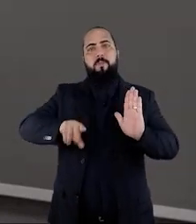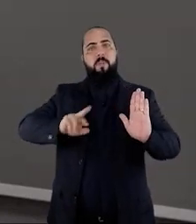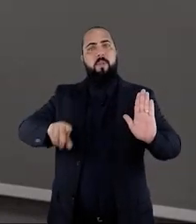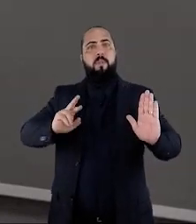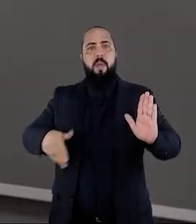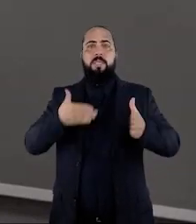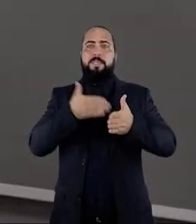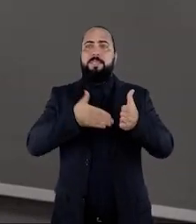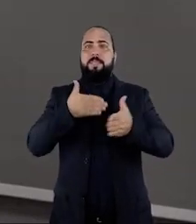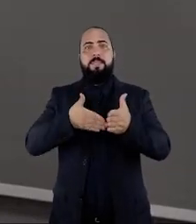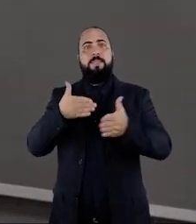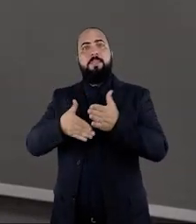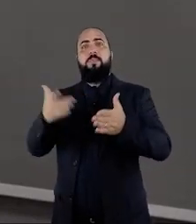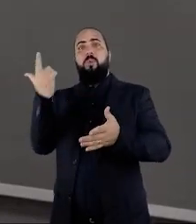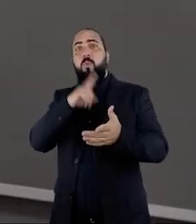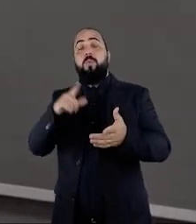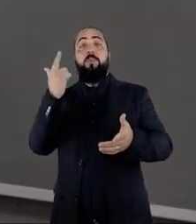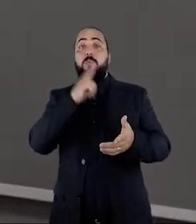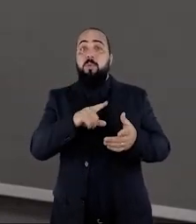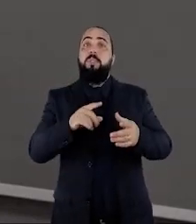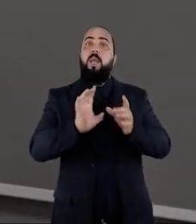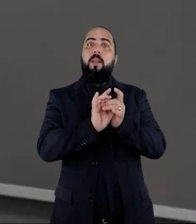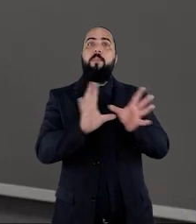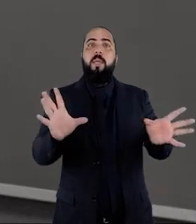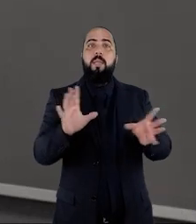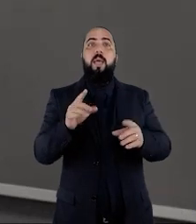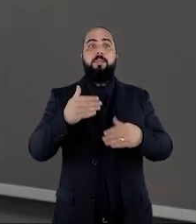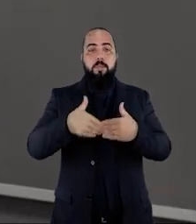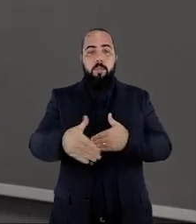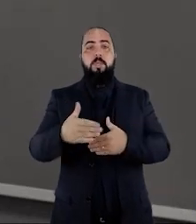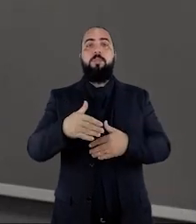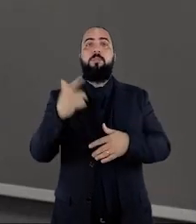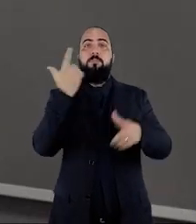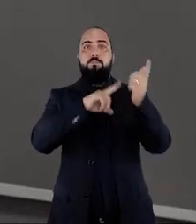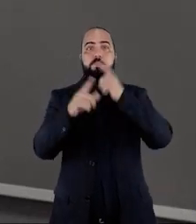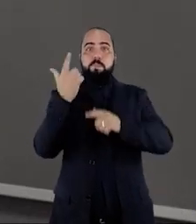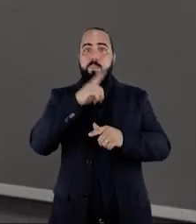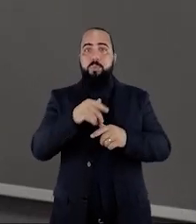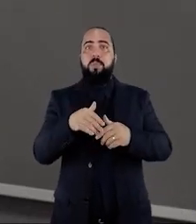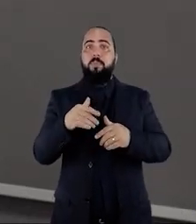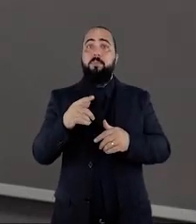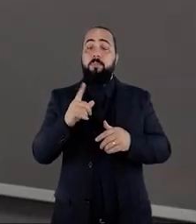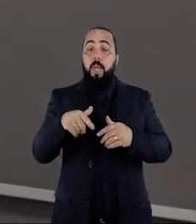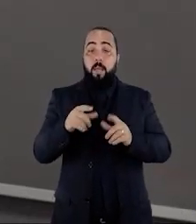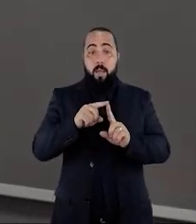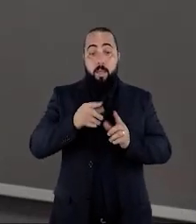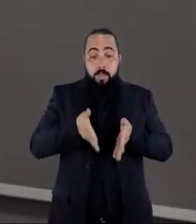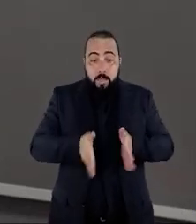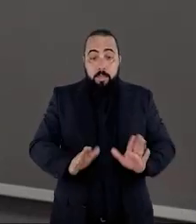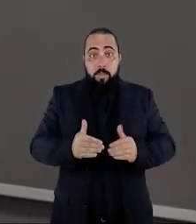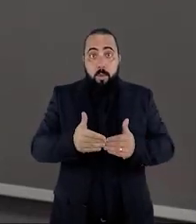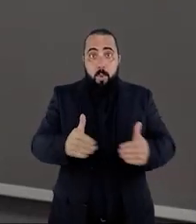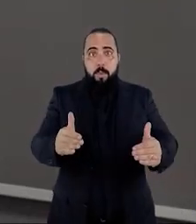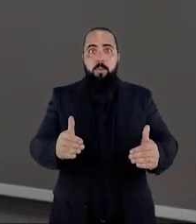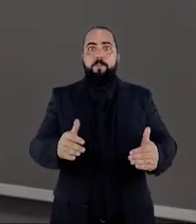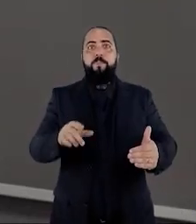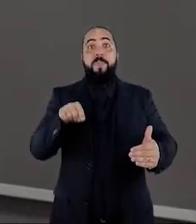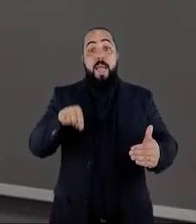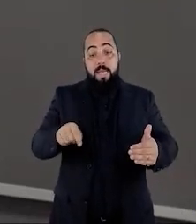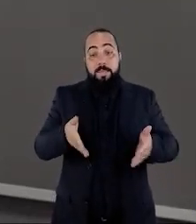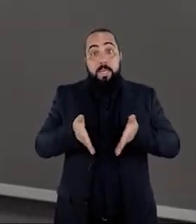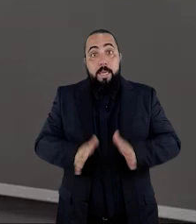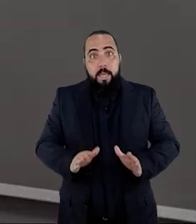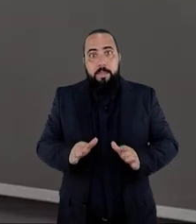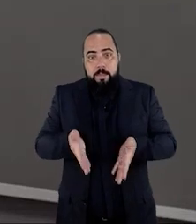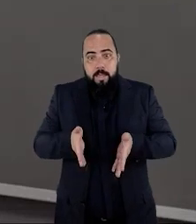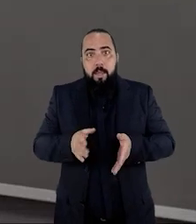uma série de interdições para a liberdade daqueles que nasceriam a partir dali. É uma lei que vai colocar não